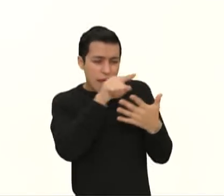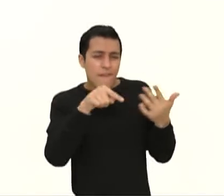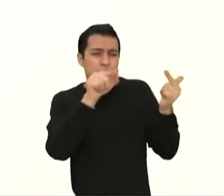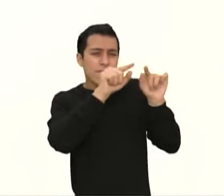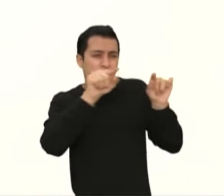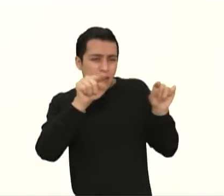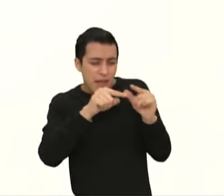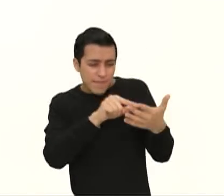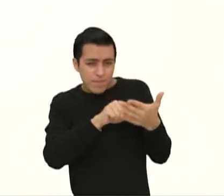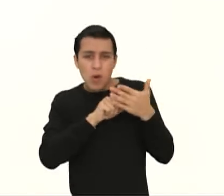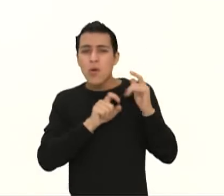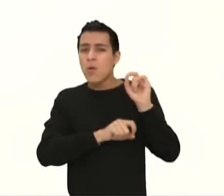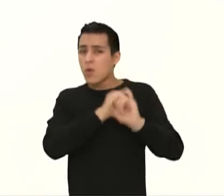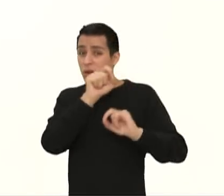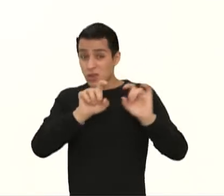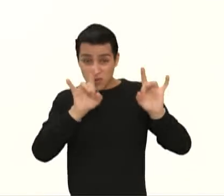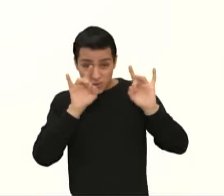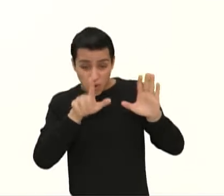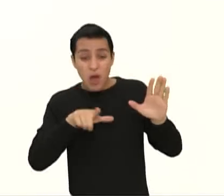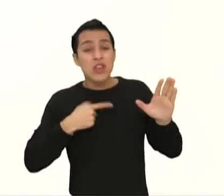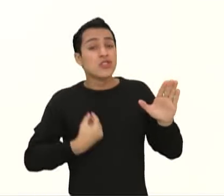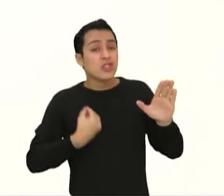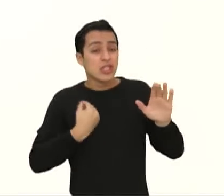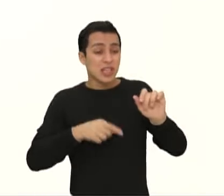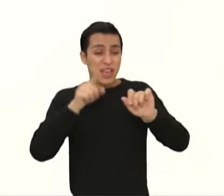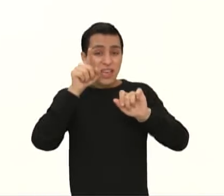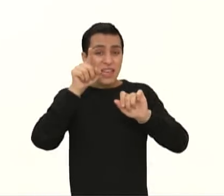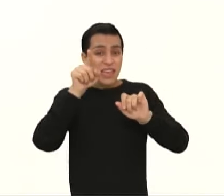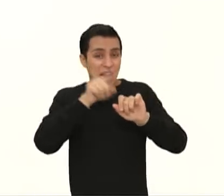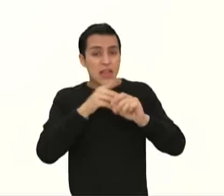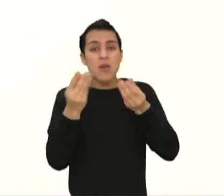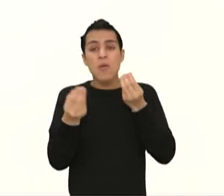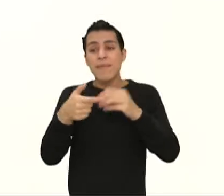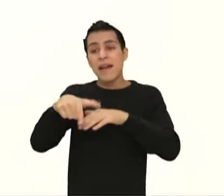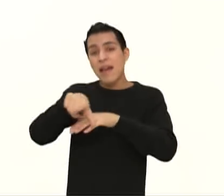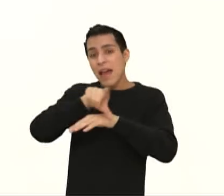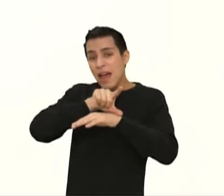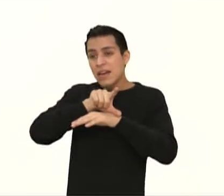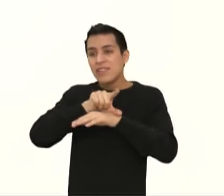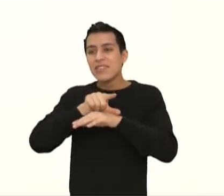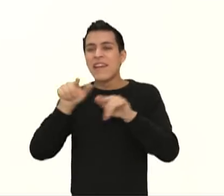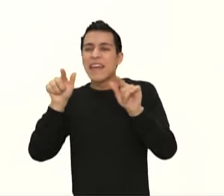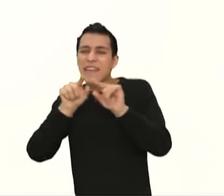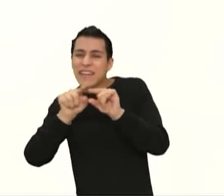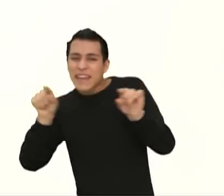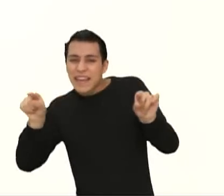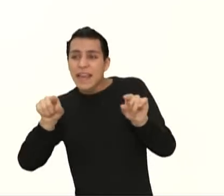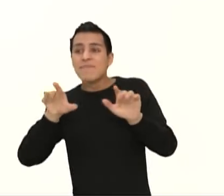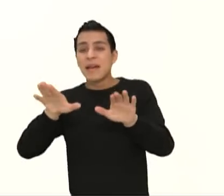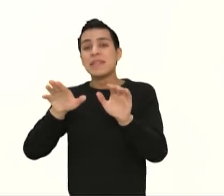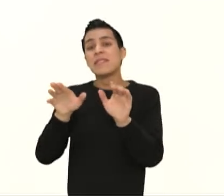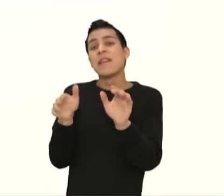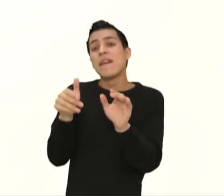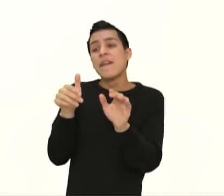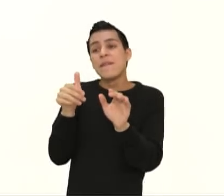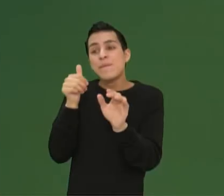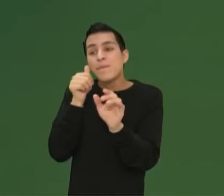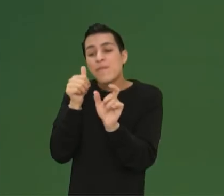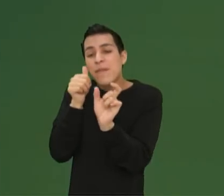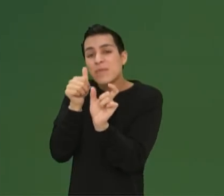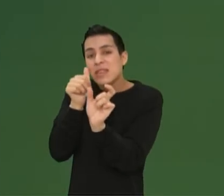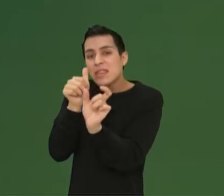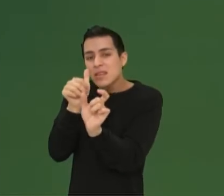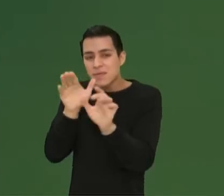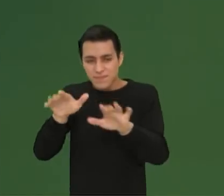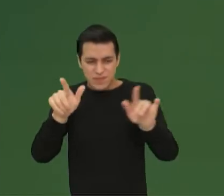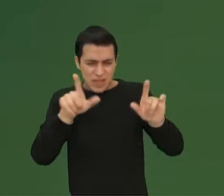essas expressões indicam que apenas ocorre crase antes de locuções femininas, certo? A tirinha tem